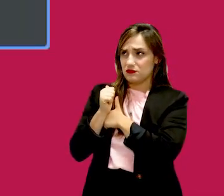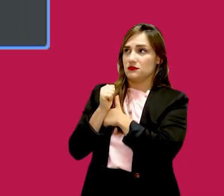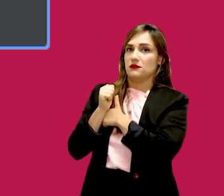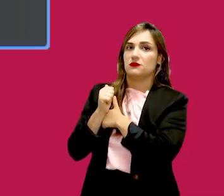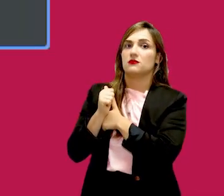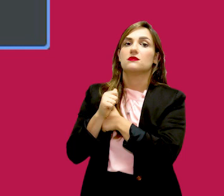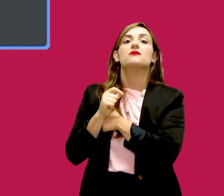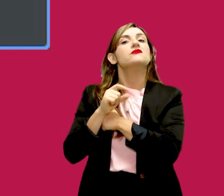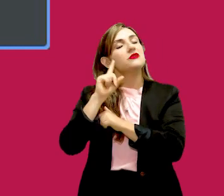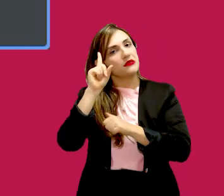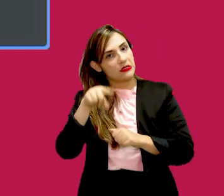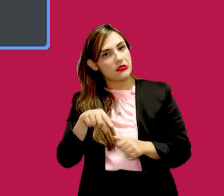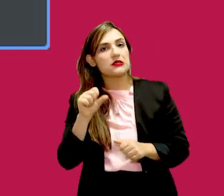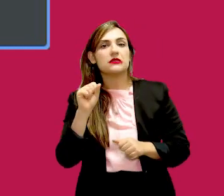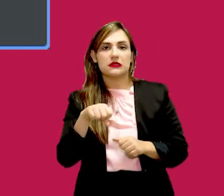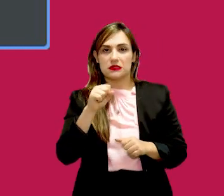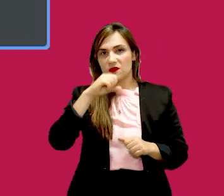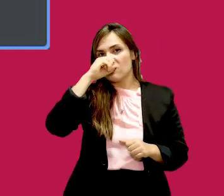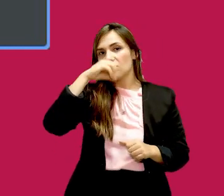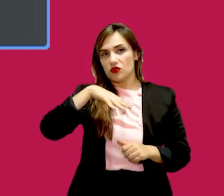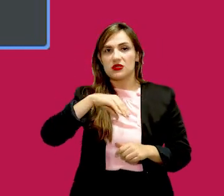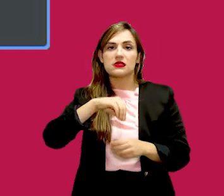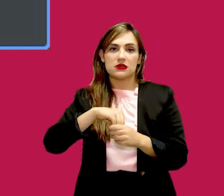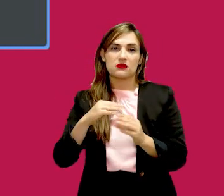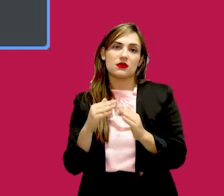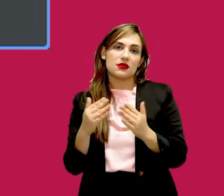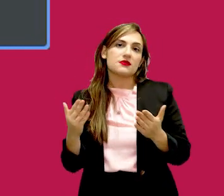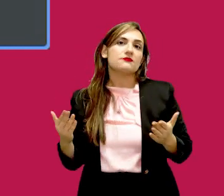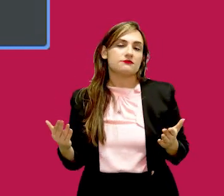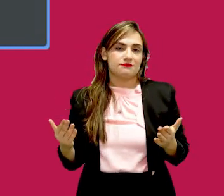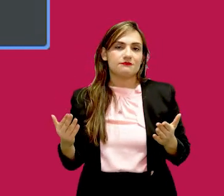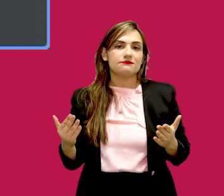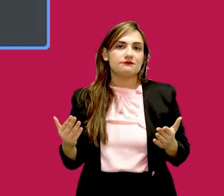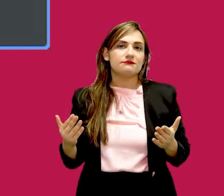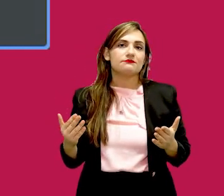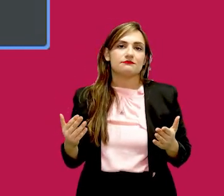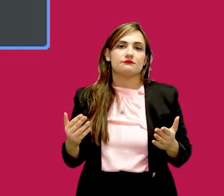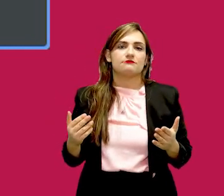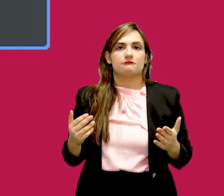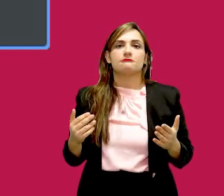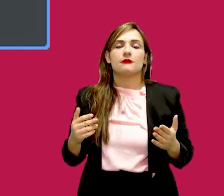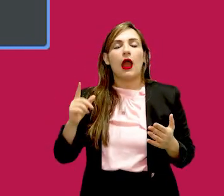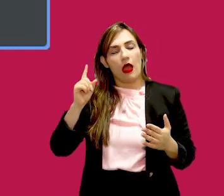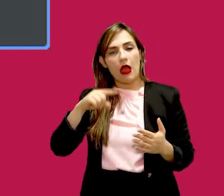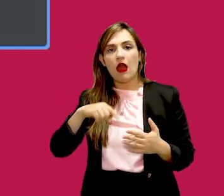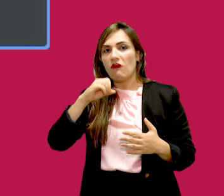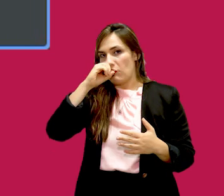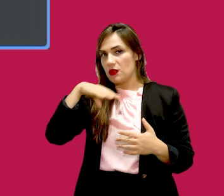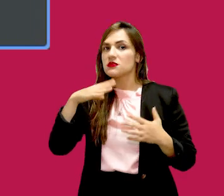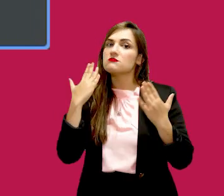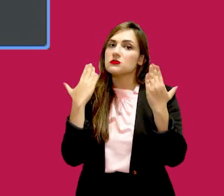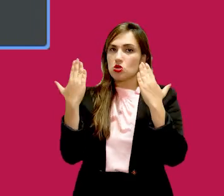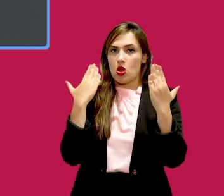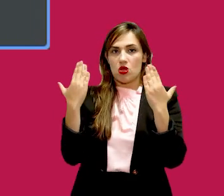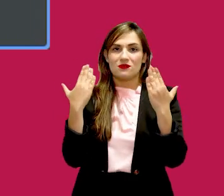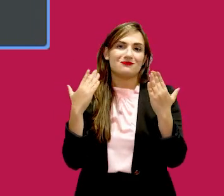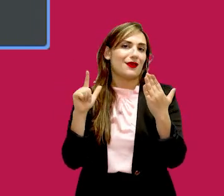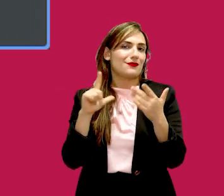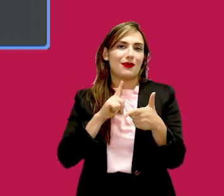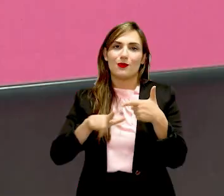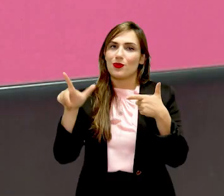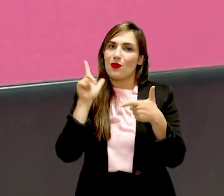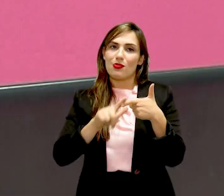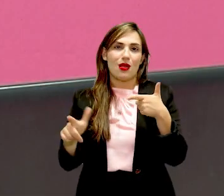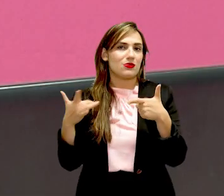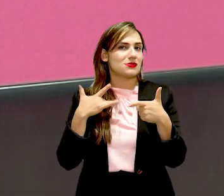uma violência, dentro disso tem toda a violência psicológica e faz com que a mulher desencadeie problemas de saúde